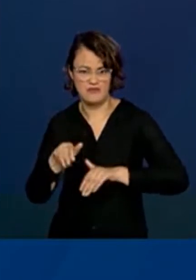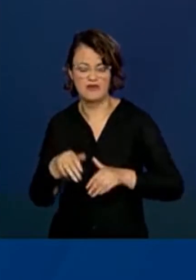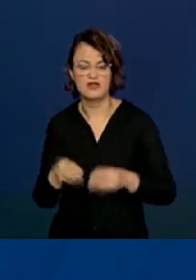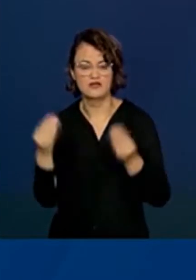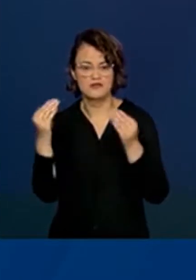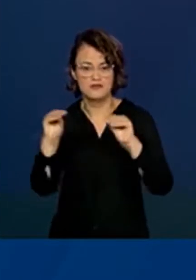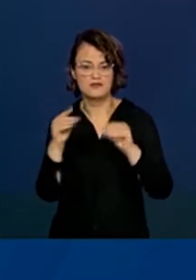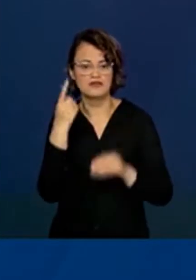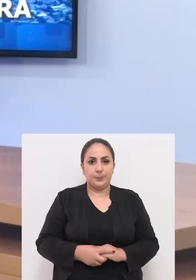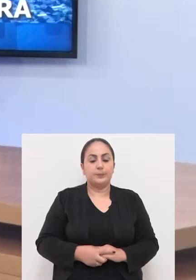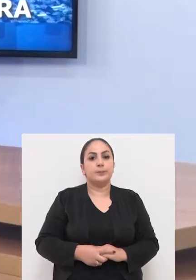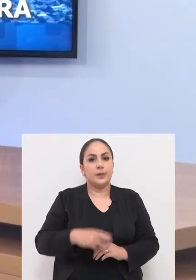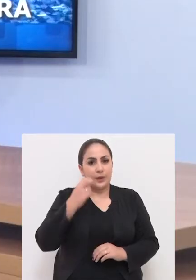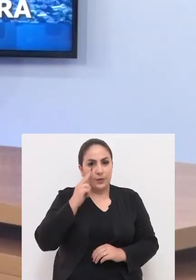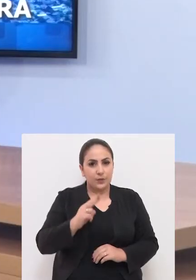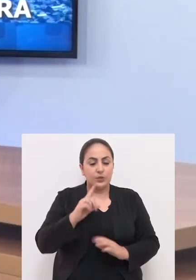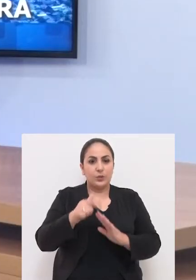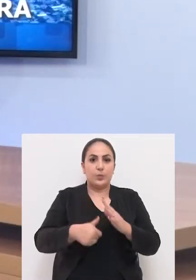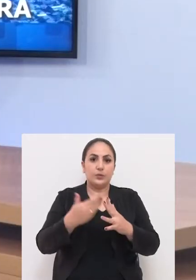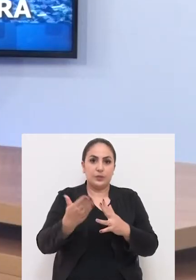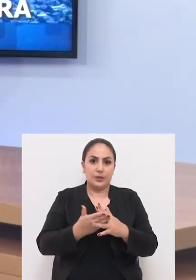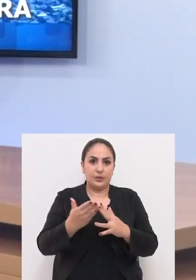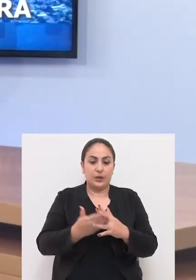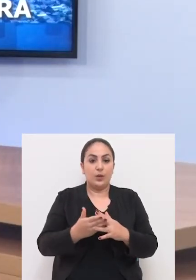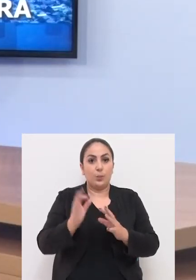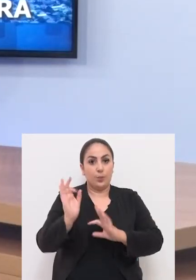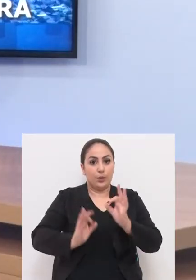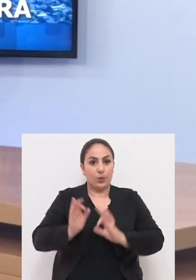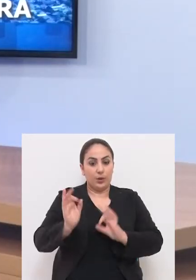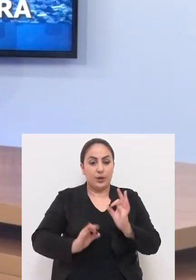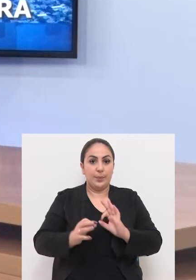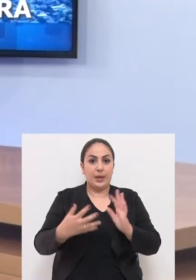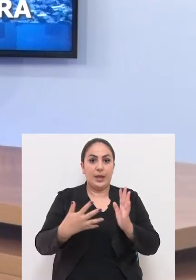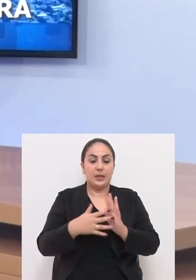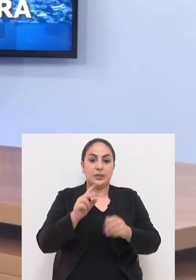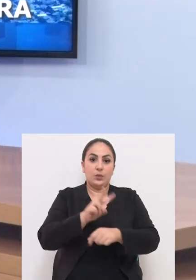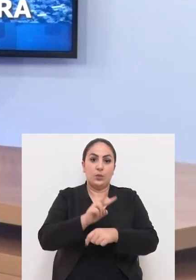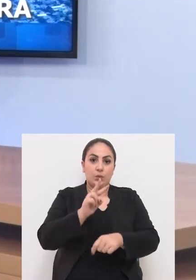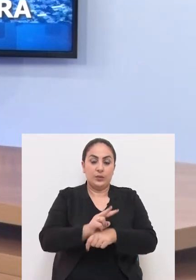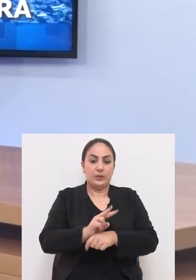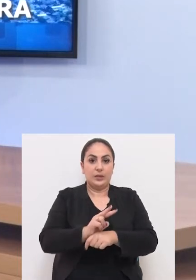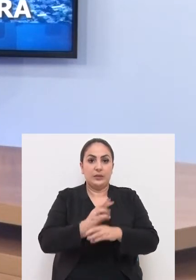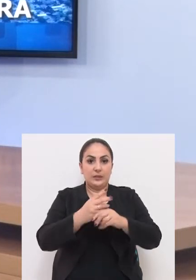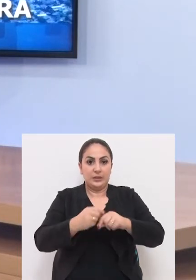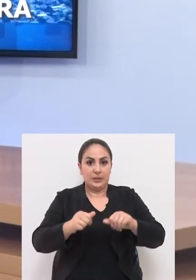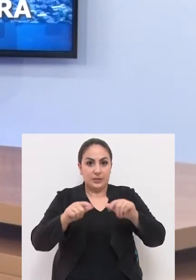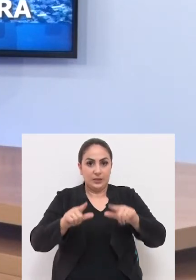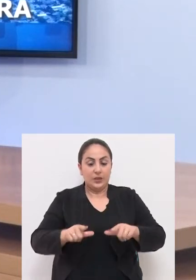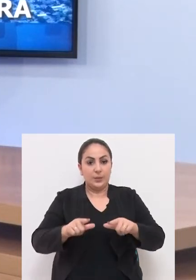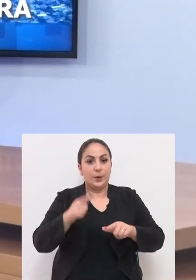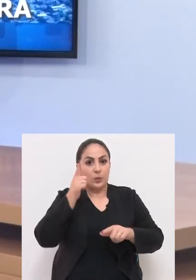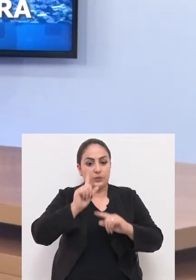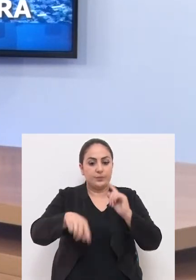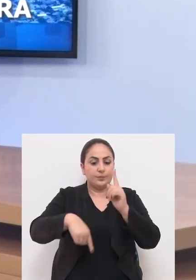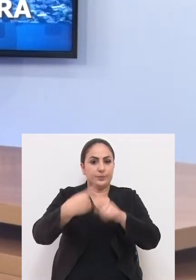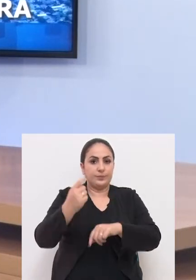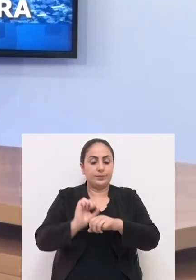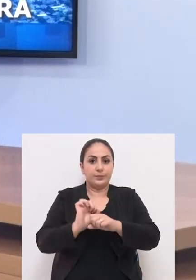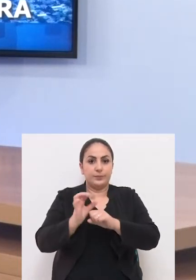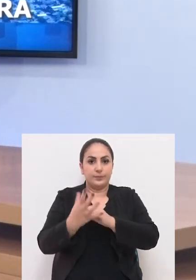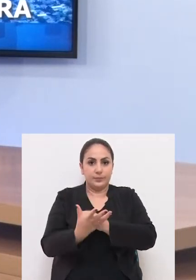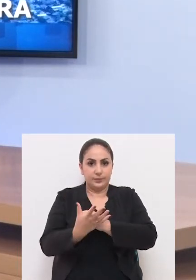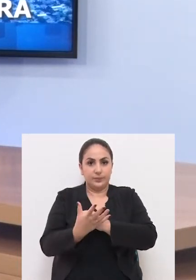dia 22/9. E veja a seguir, programa Redes de Cuidado Territoriais para o